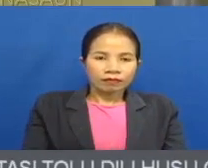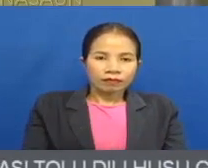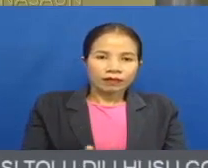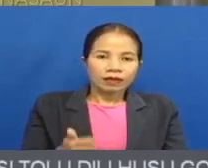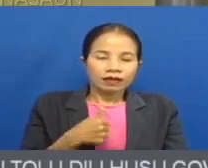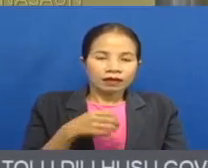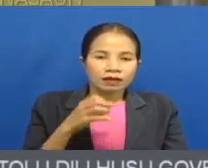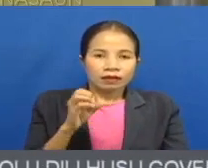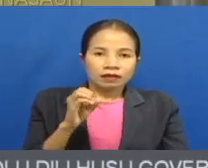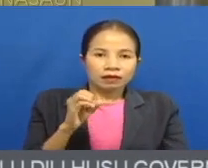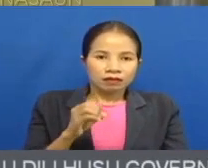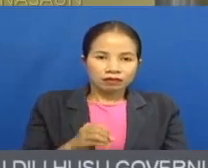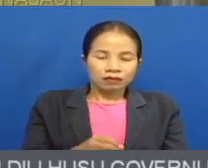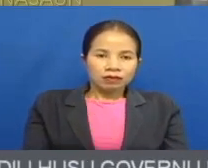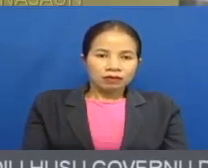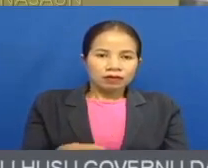Ainaru afeta ba